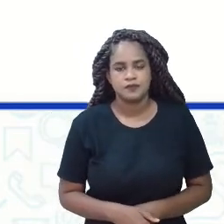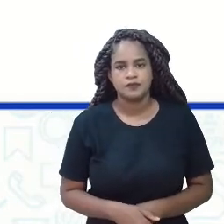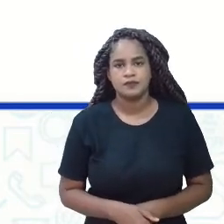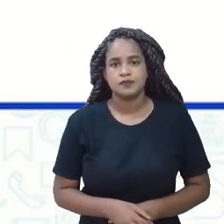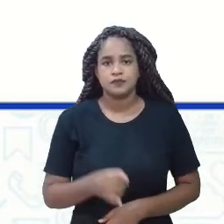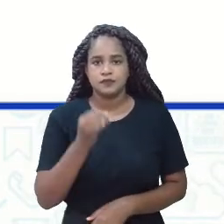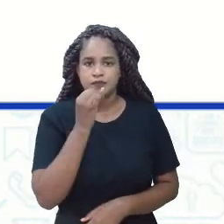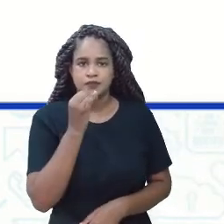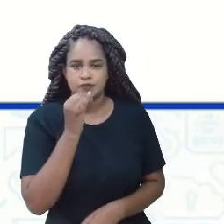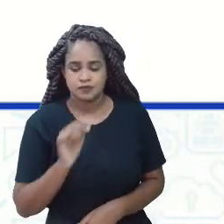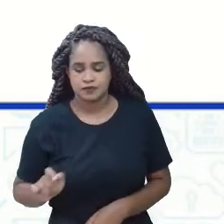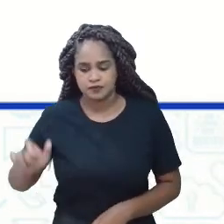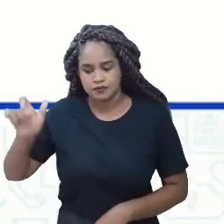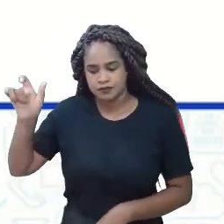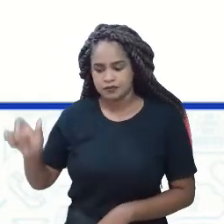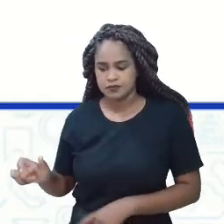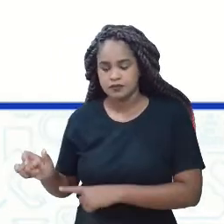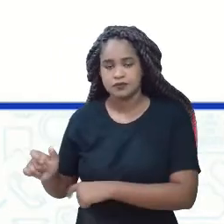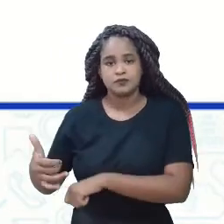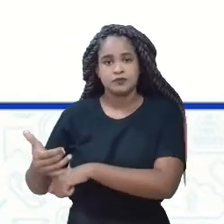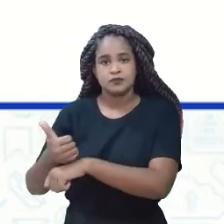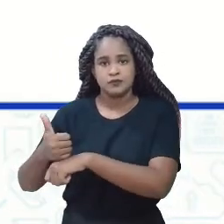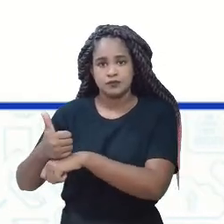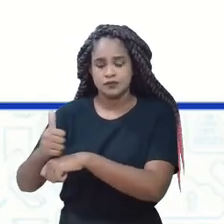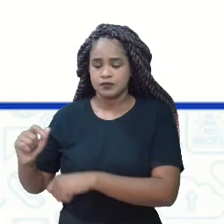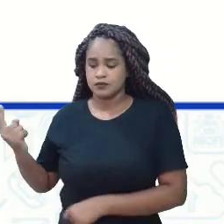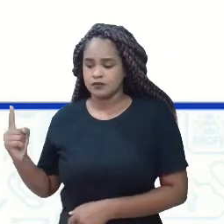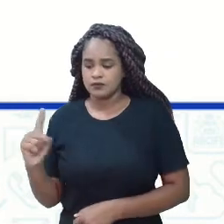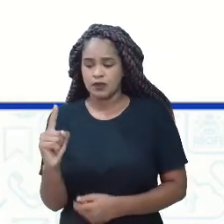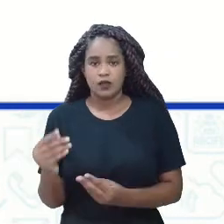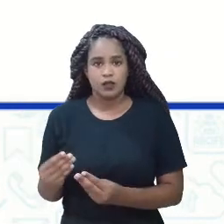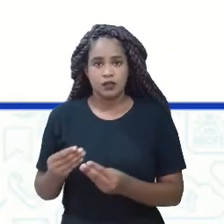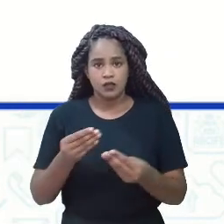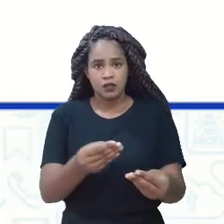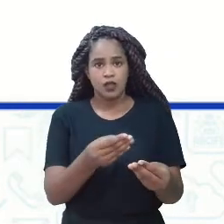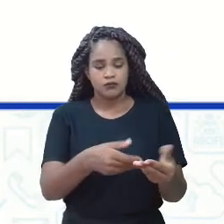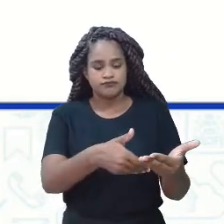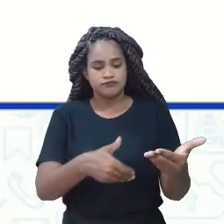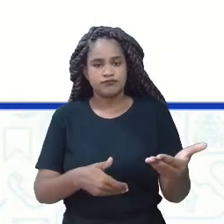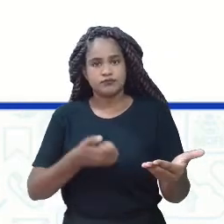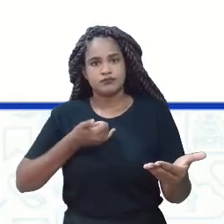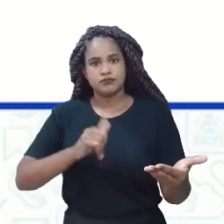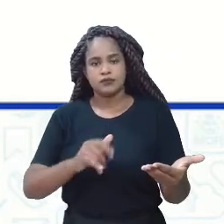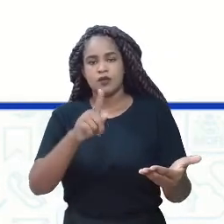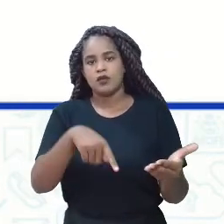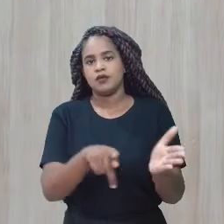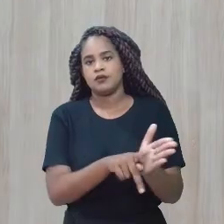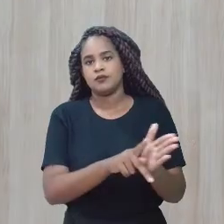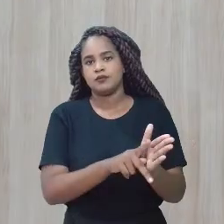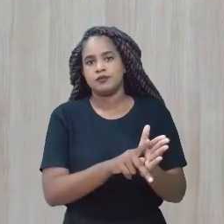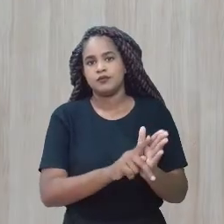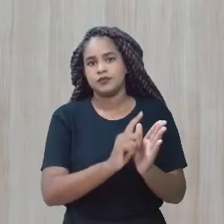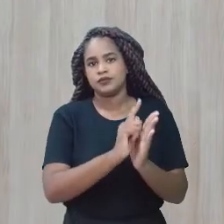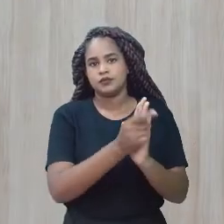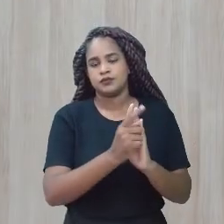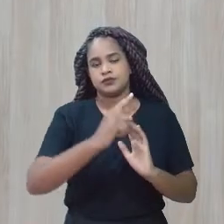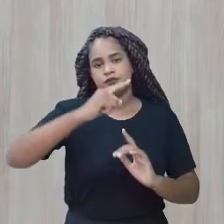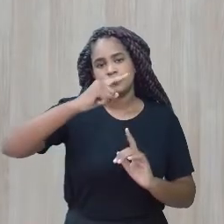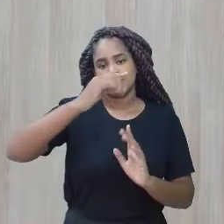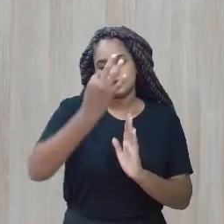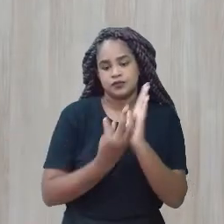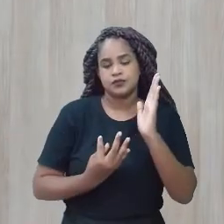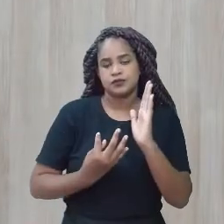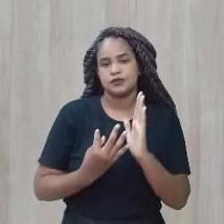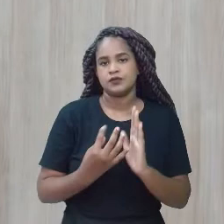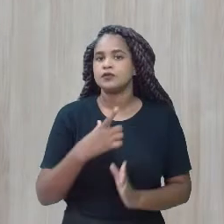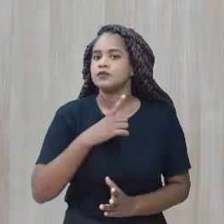o entregador, não é? O profissional lá passa a entrega, também é um gênero textual. E lá também